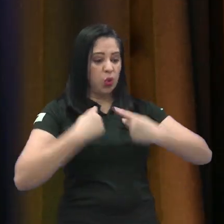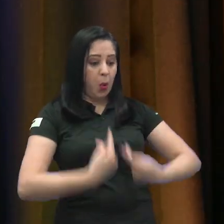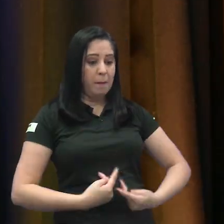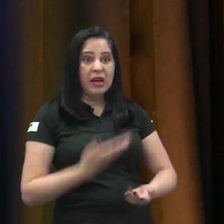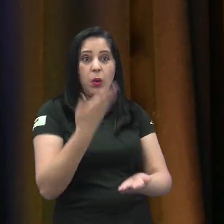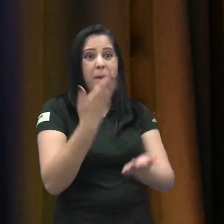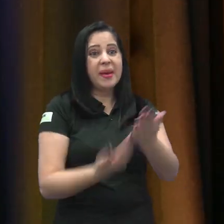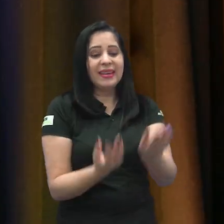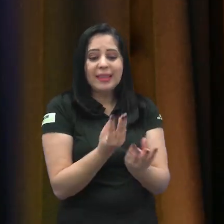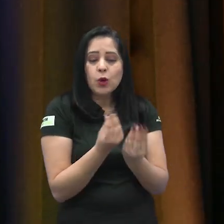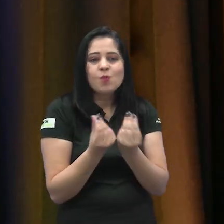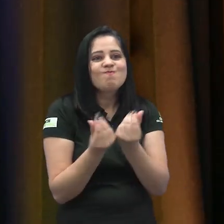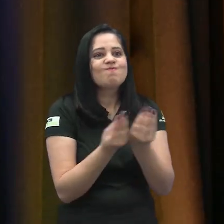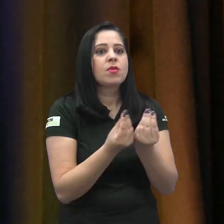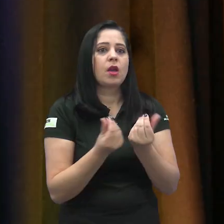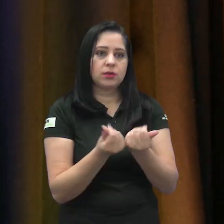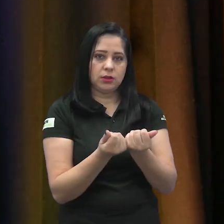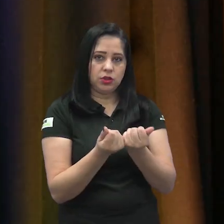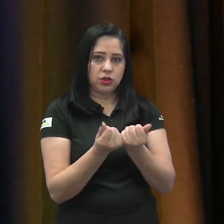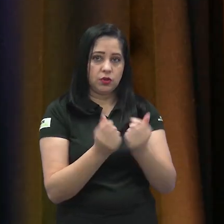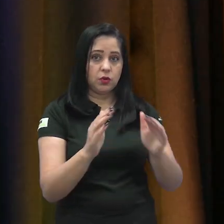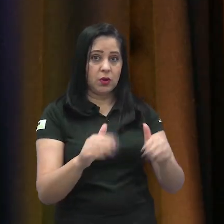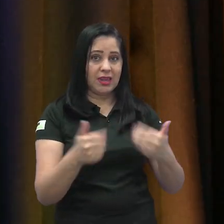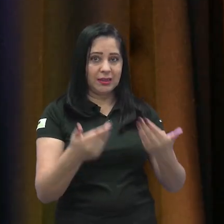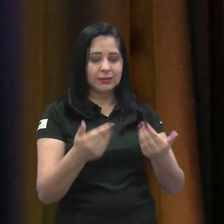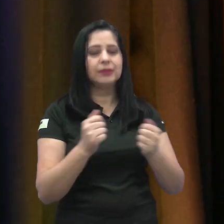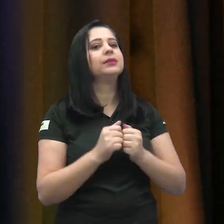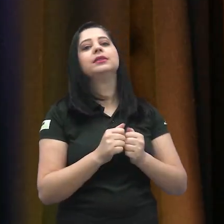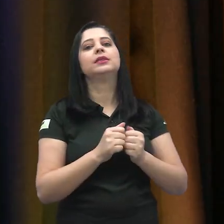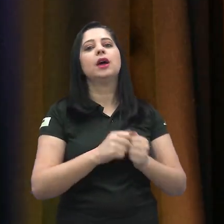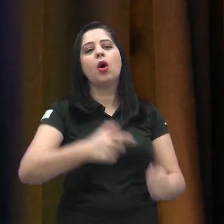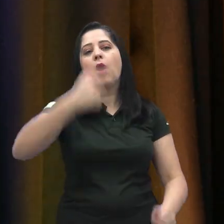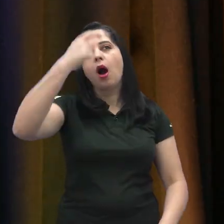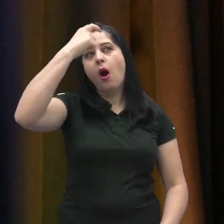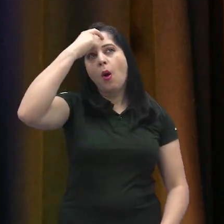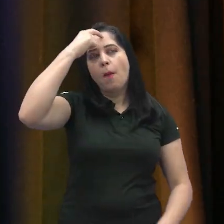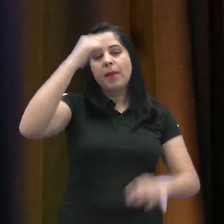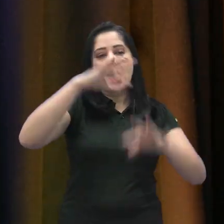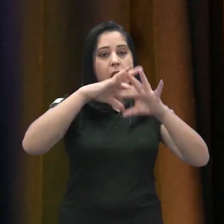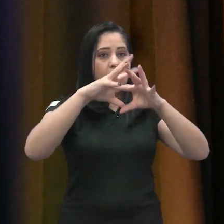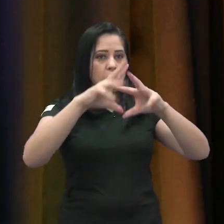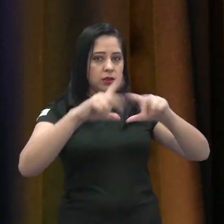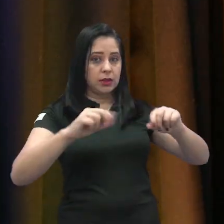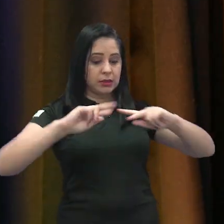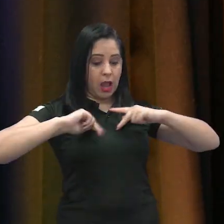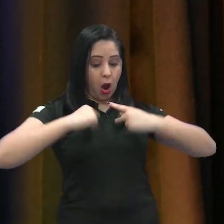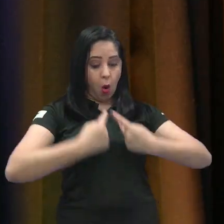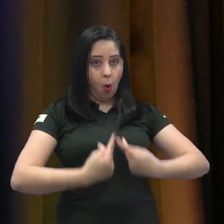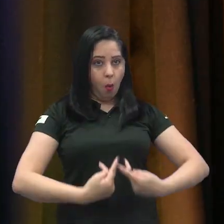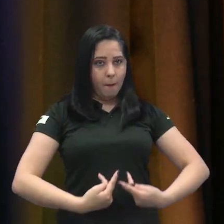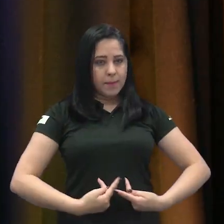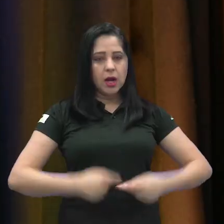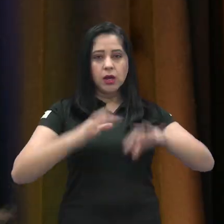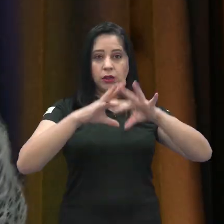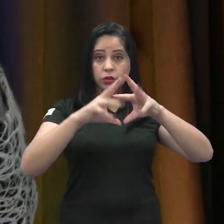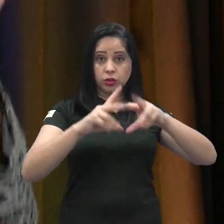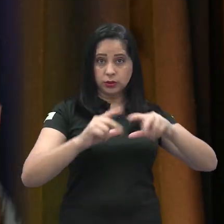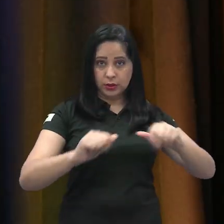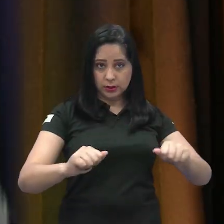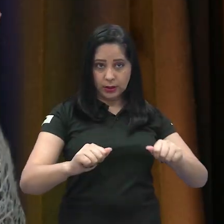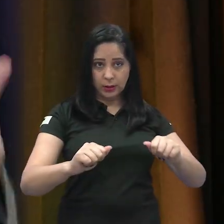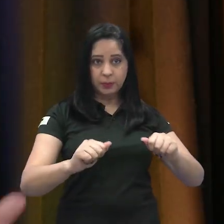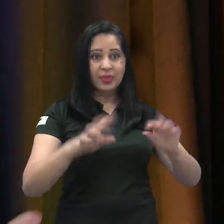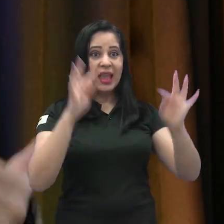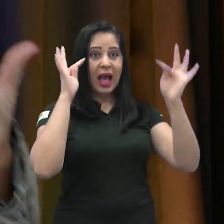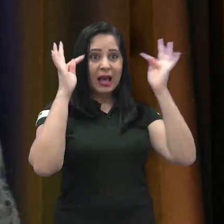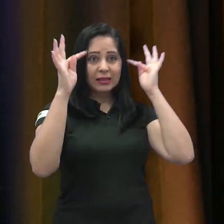forma geral. E as terapias integrativas, a cura psíquica do ser integral, onde vamos tratar aí de memória de